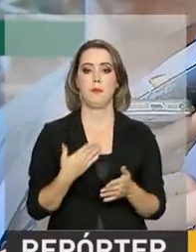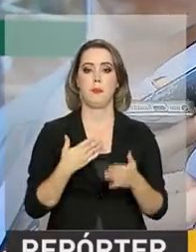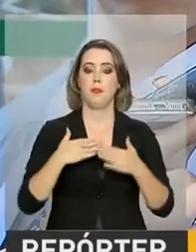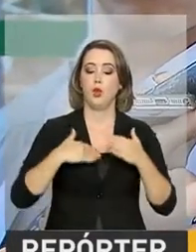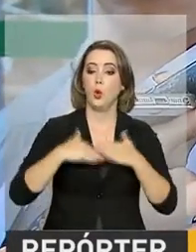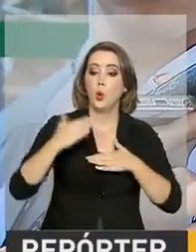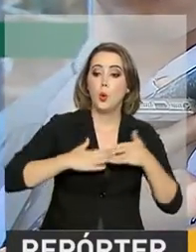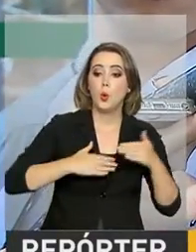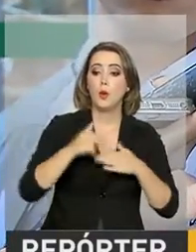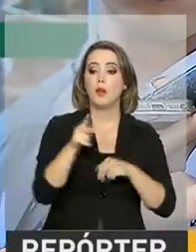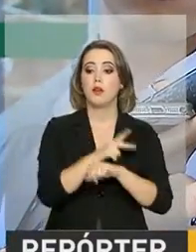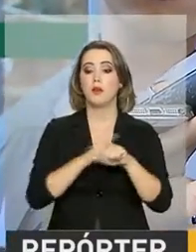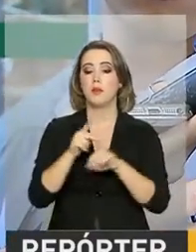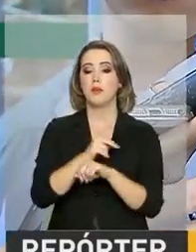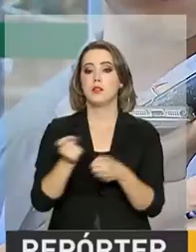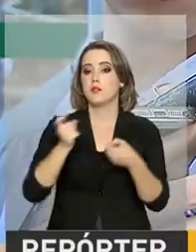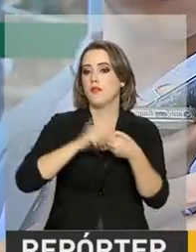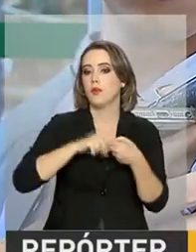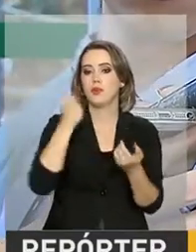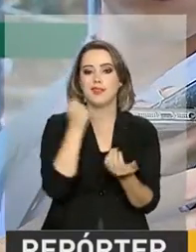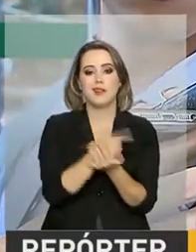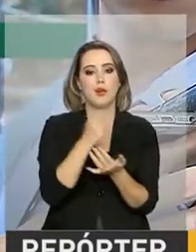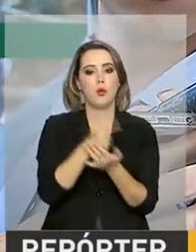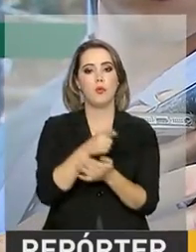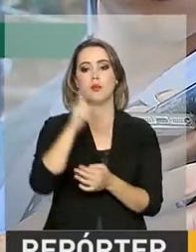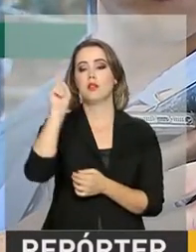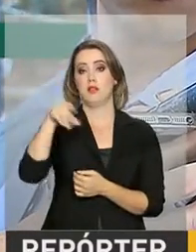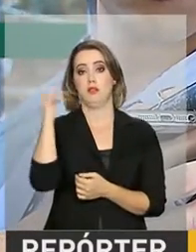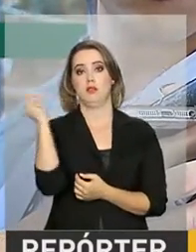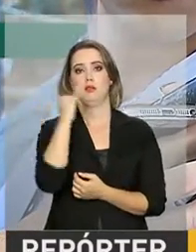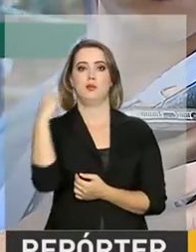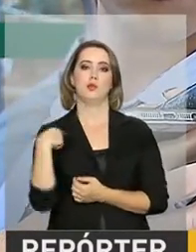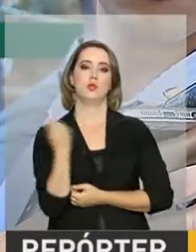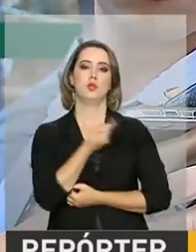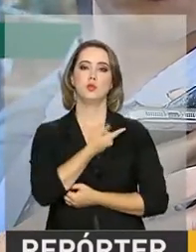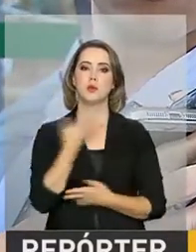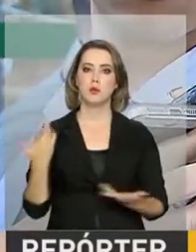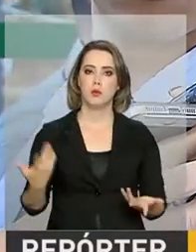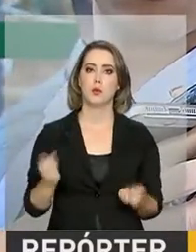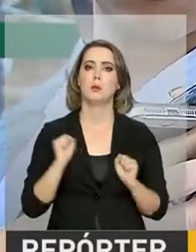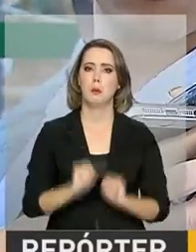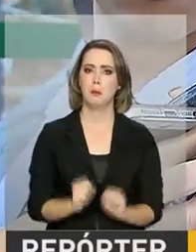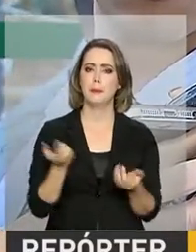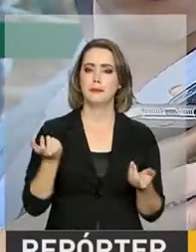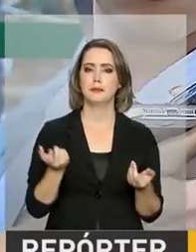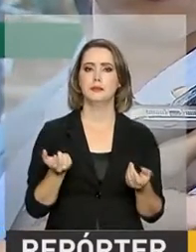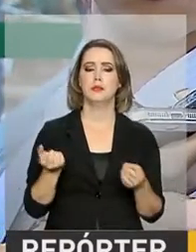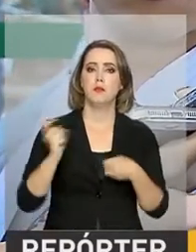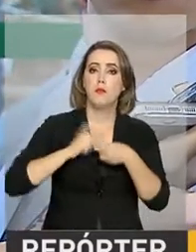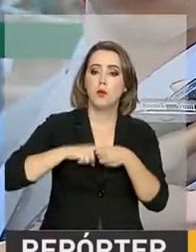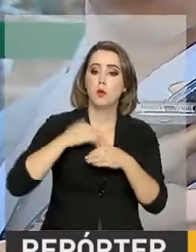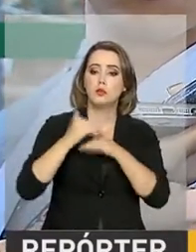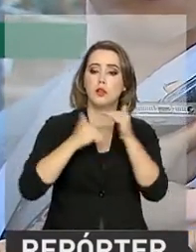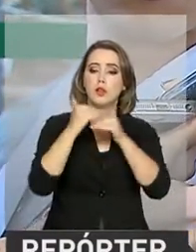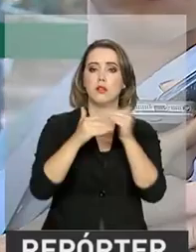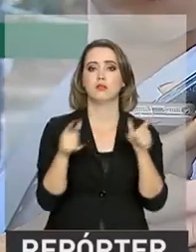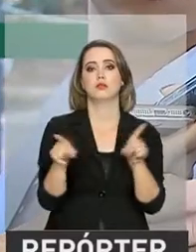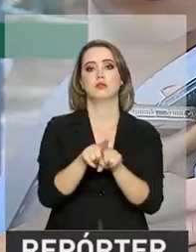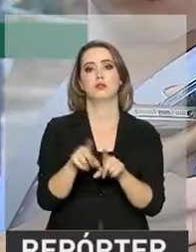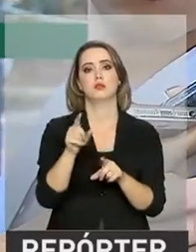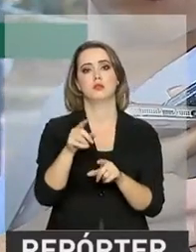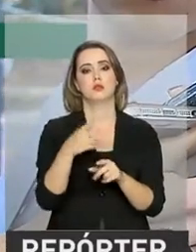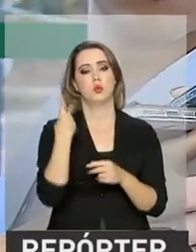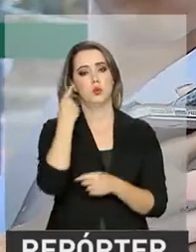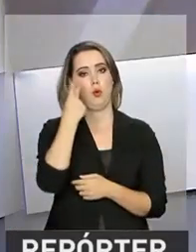voltando à crença e as compras é extremamente importante para todos nós para que nós possamos restabelecer e voltar o mais rápido possível